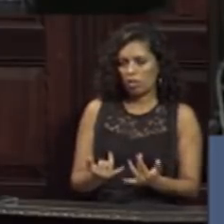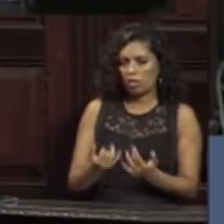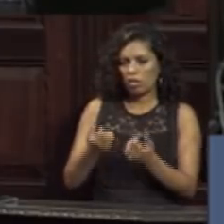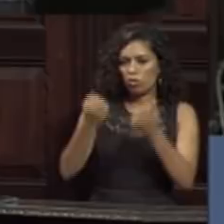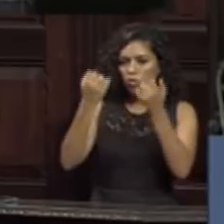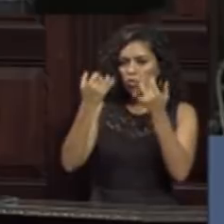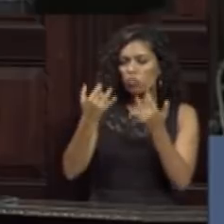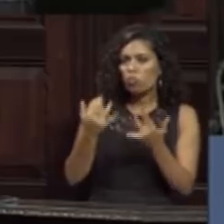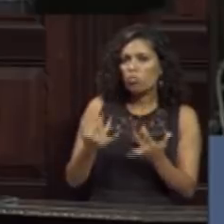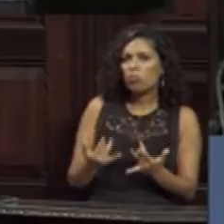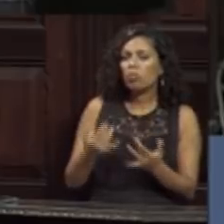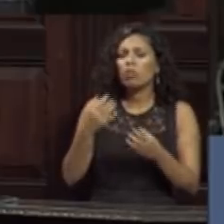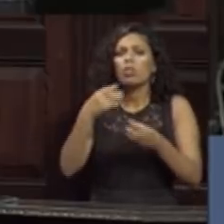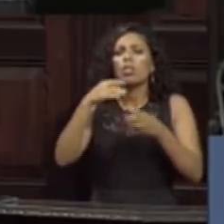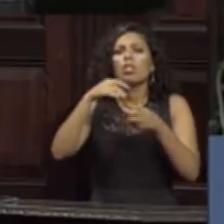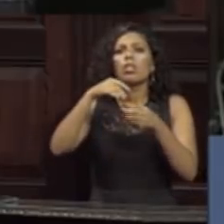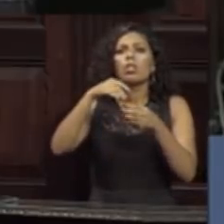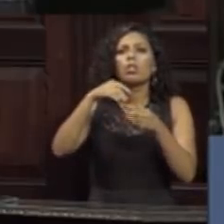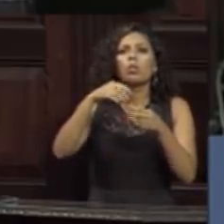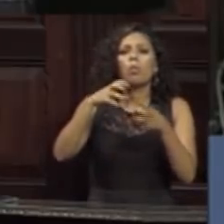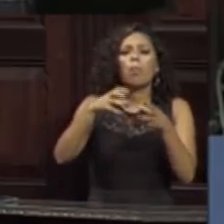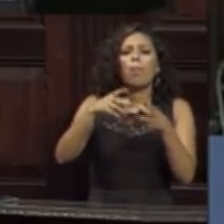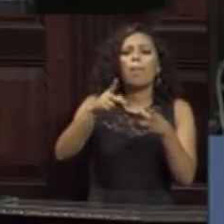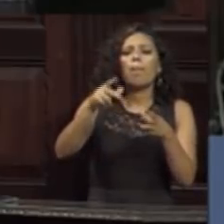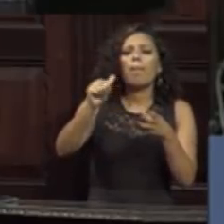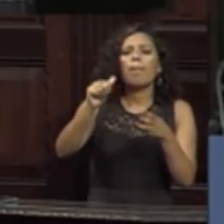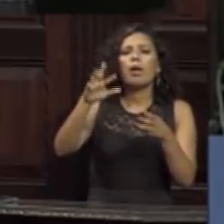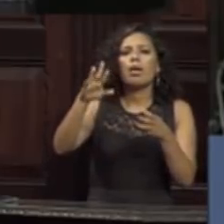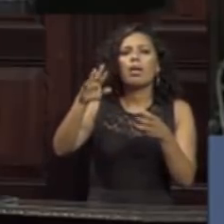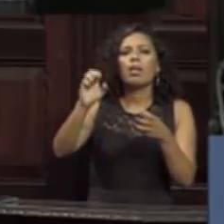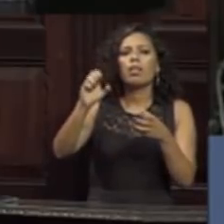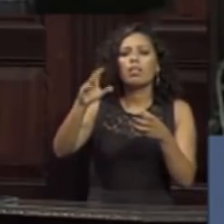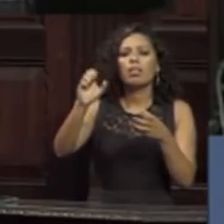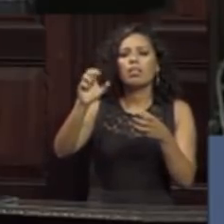Comissão de Constituição e Justiça, nobre deputado André Lazzaroni.